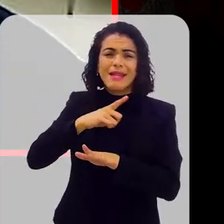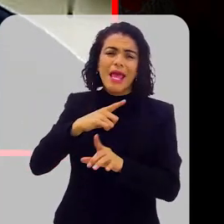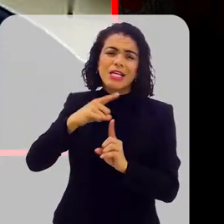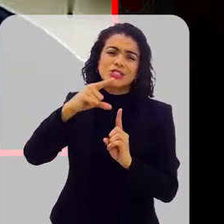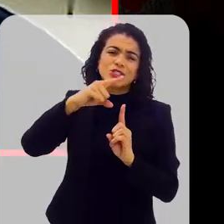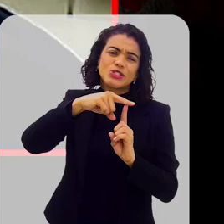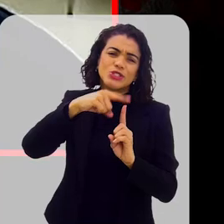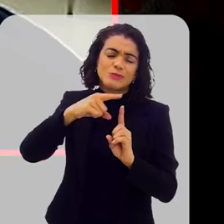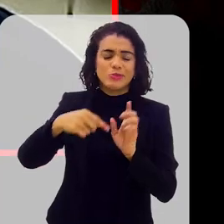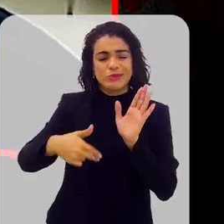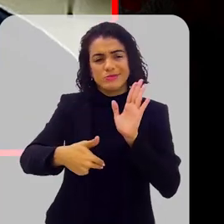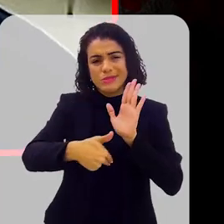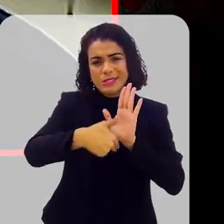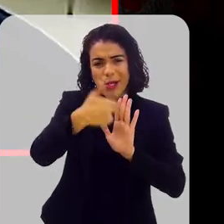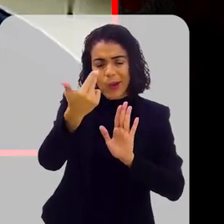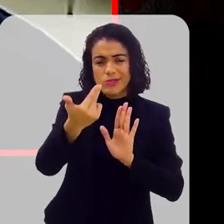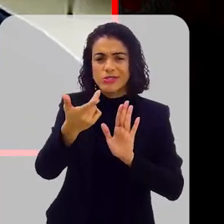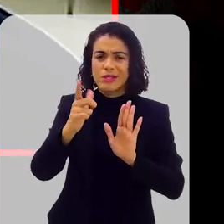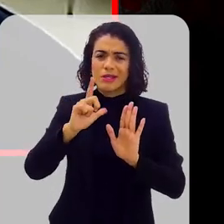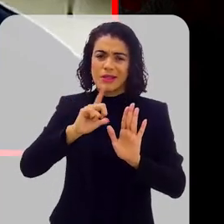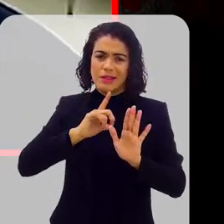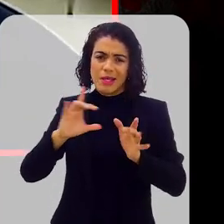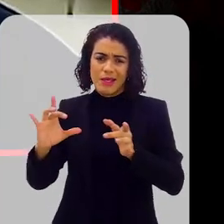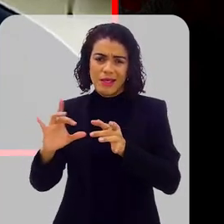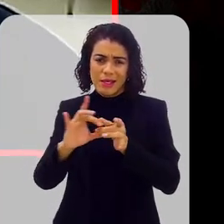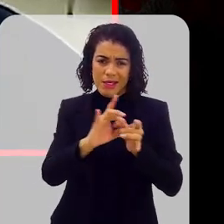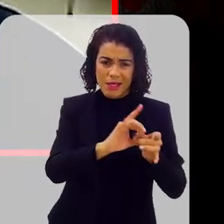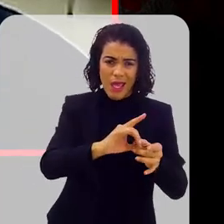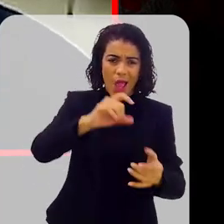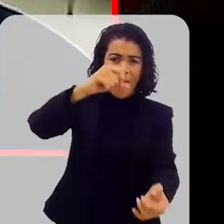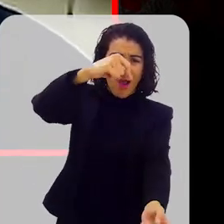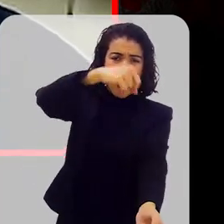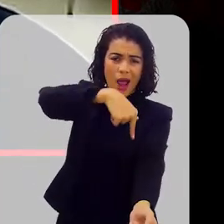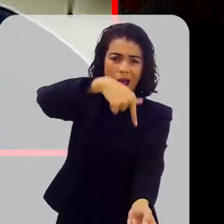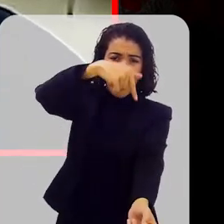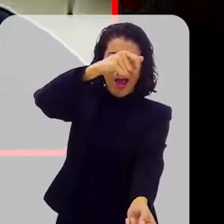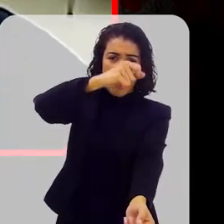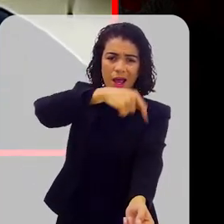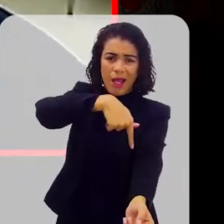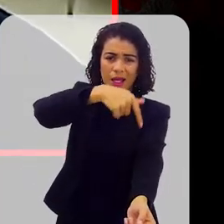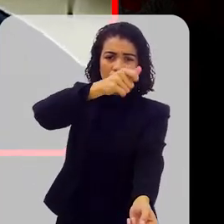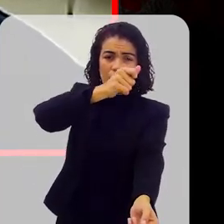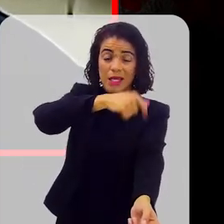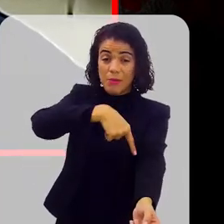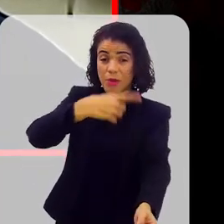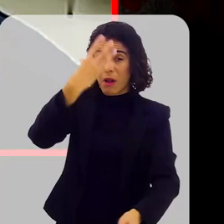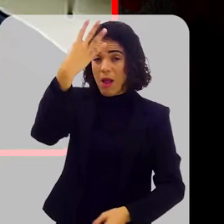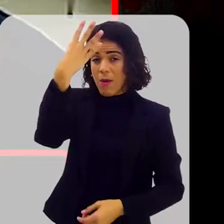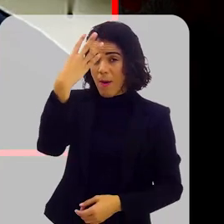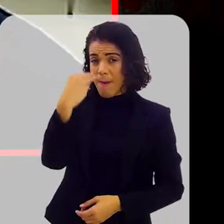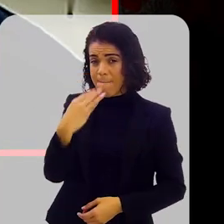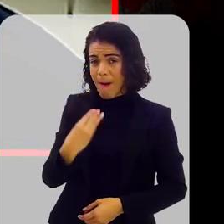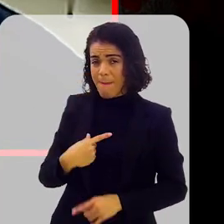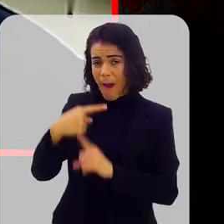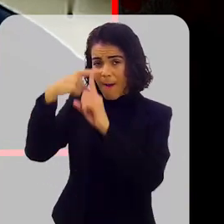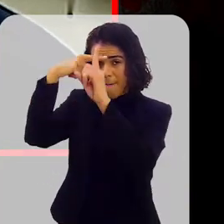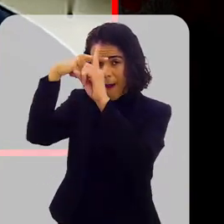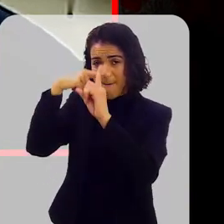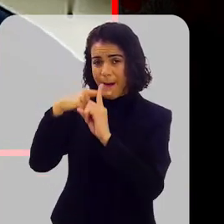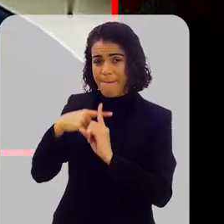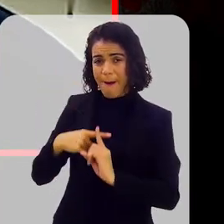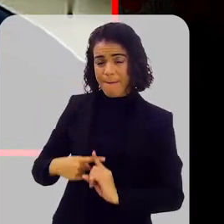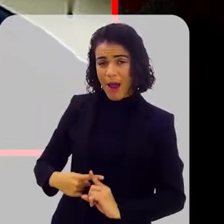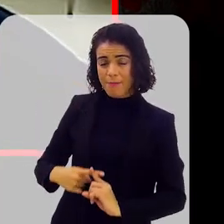multimodal, ou seja, você tem uma modalidade cirúrgica associada ou não à quimioterapia, à radioterapia,